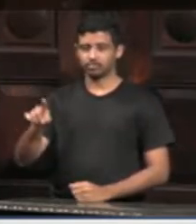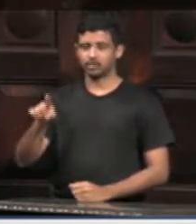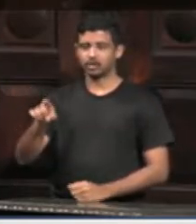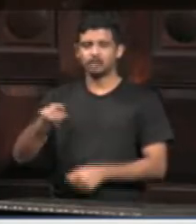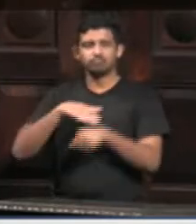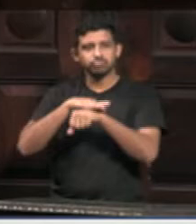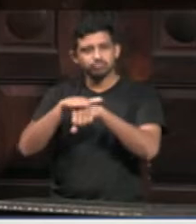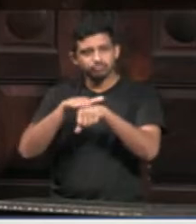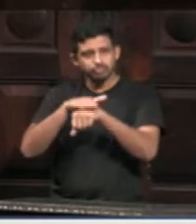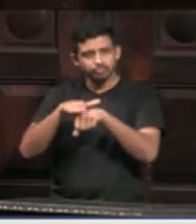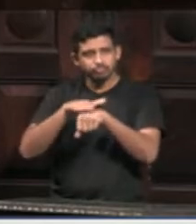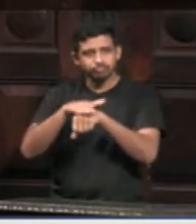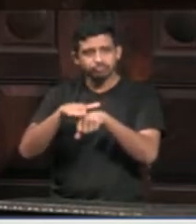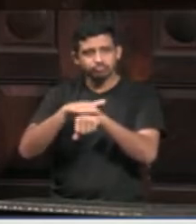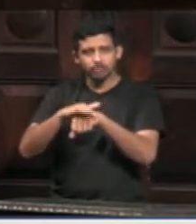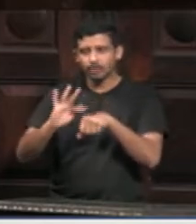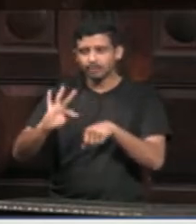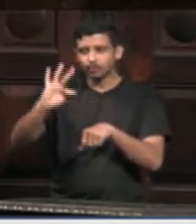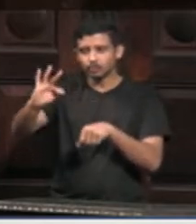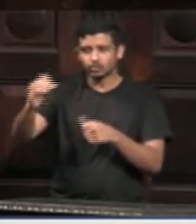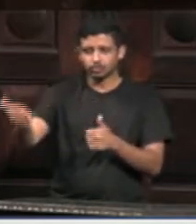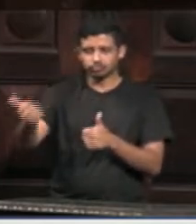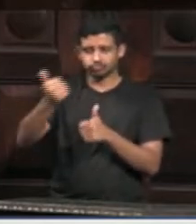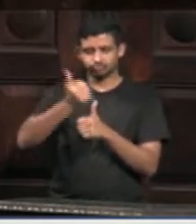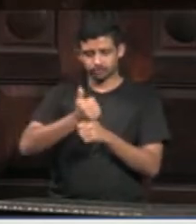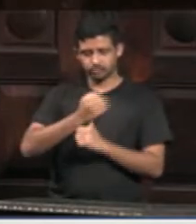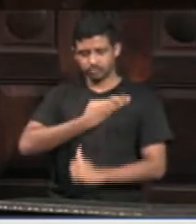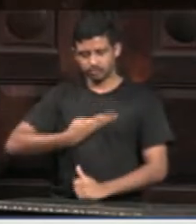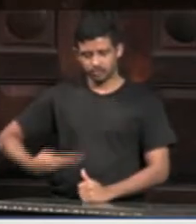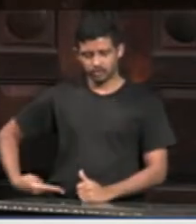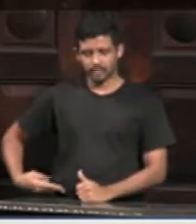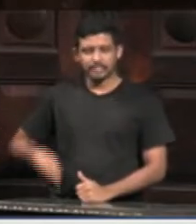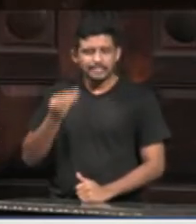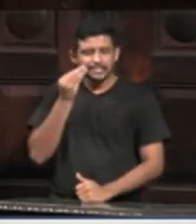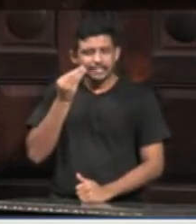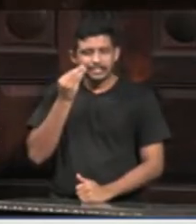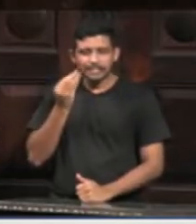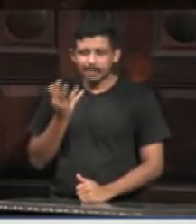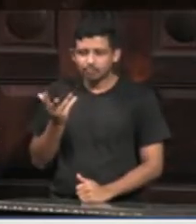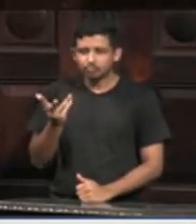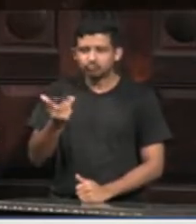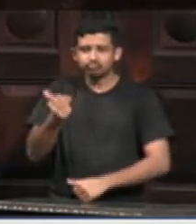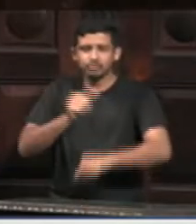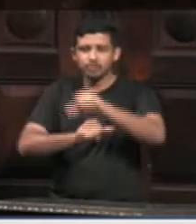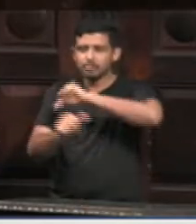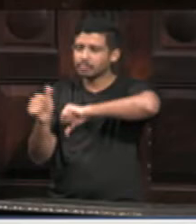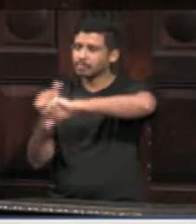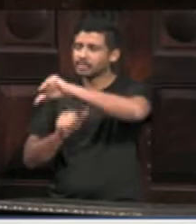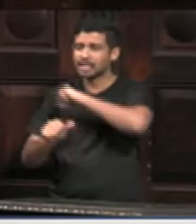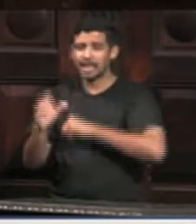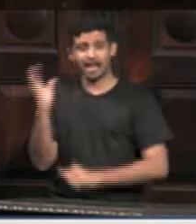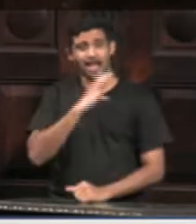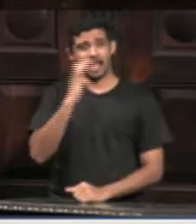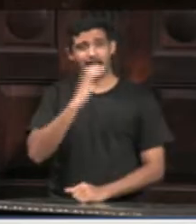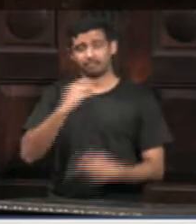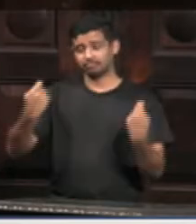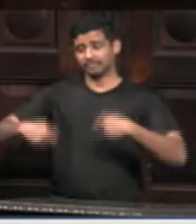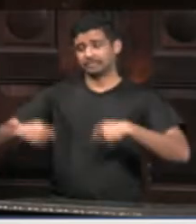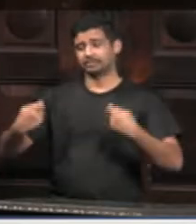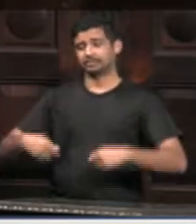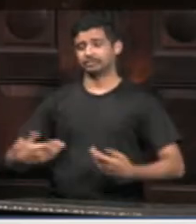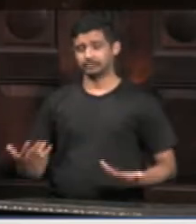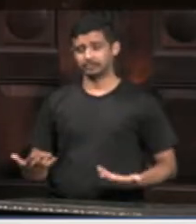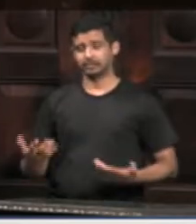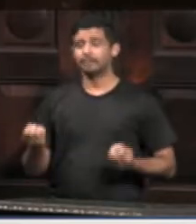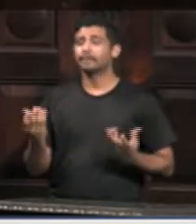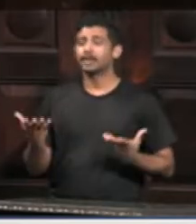sucessor para tomar ainda este ano providências que são necessárias, urgentes, para